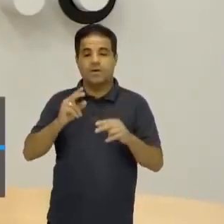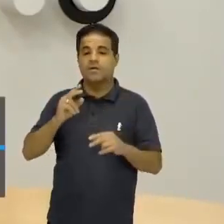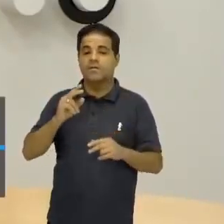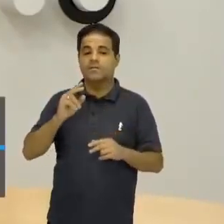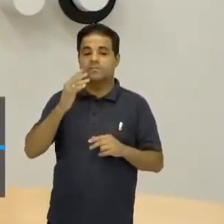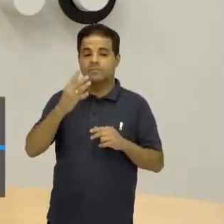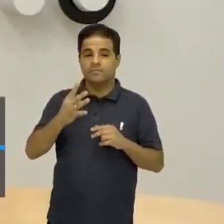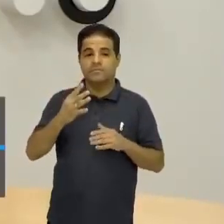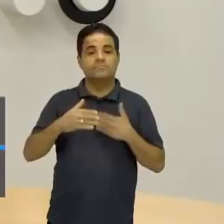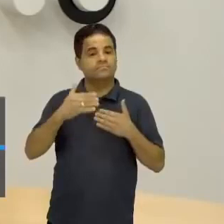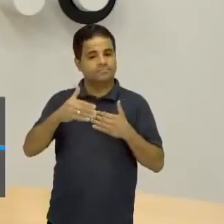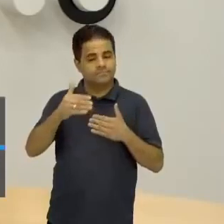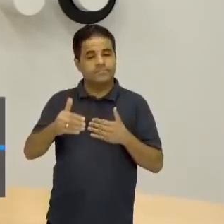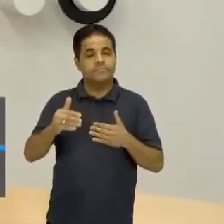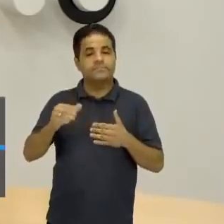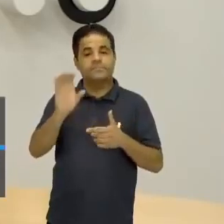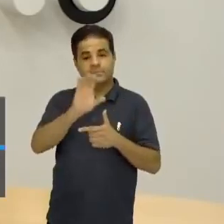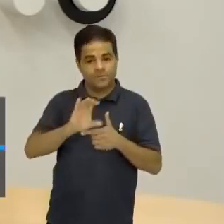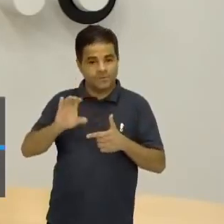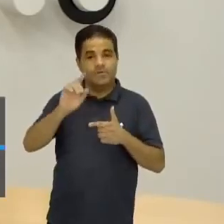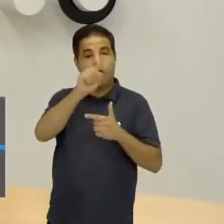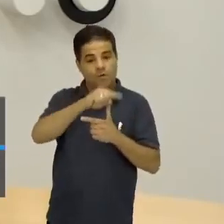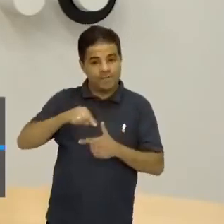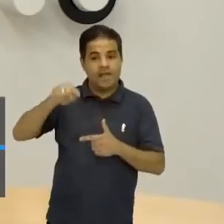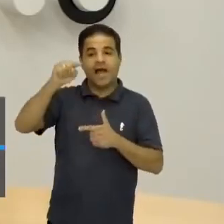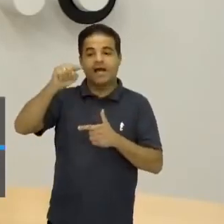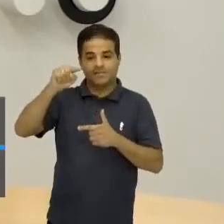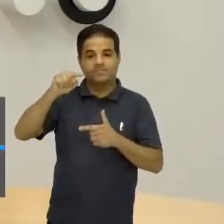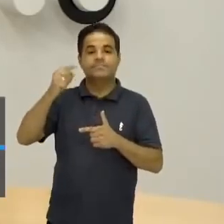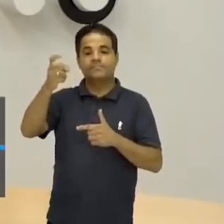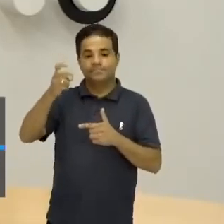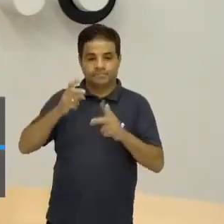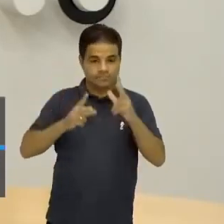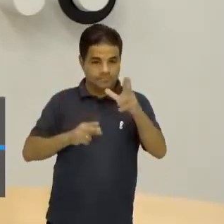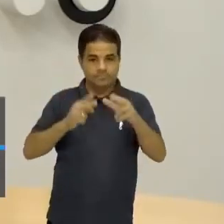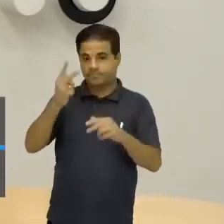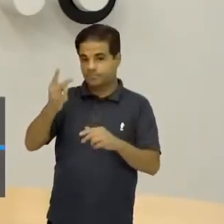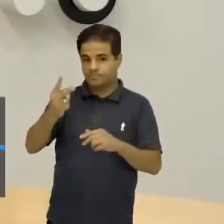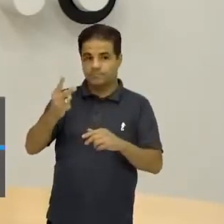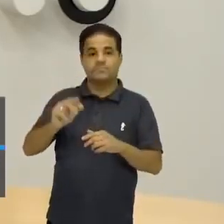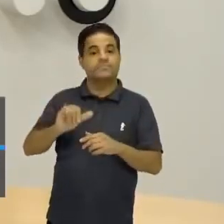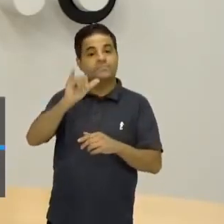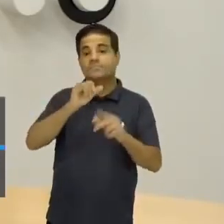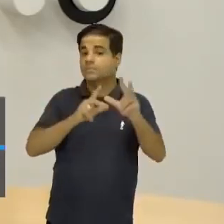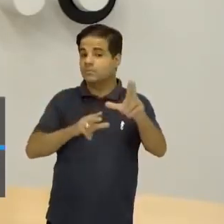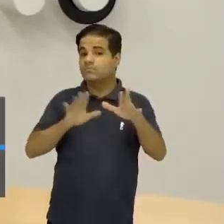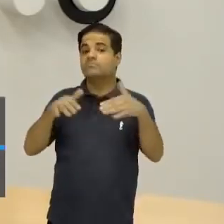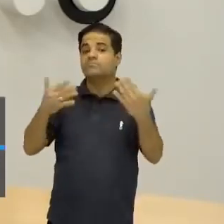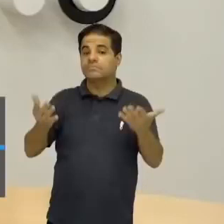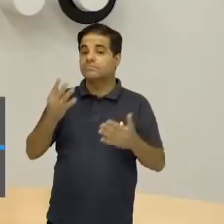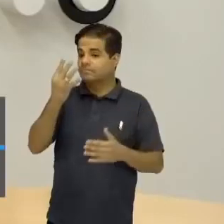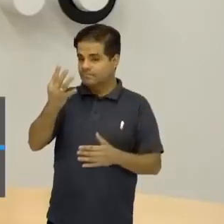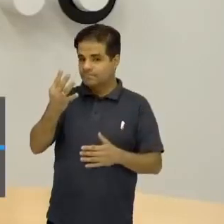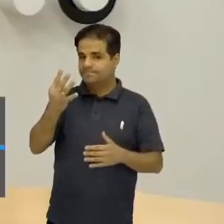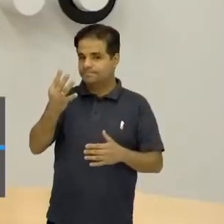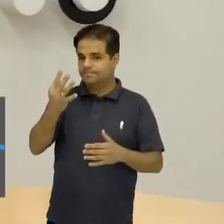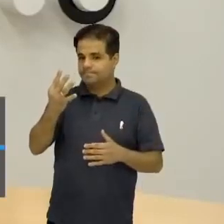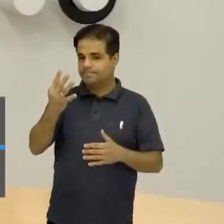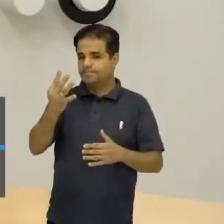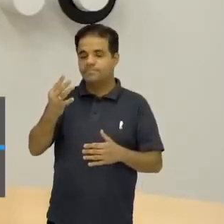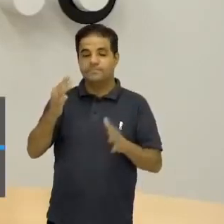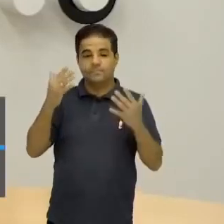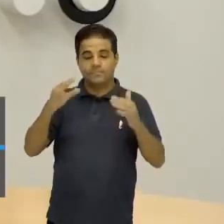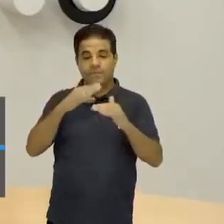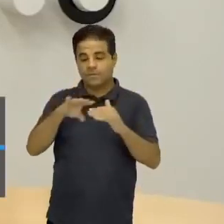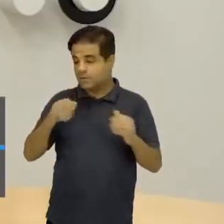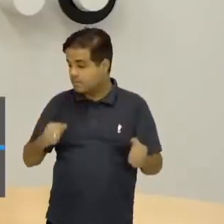a 4, concavidade para cima, X é igual a 2 e Y é igual a 4. Então, eu quero mandar